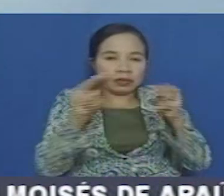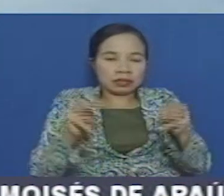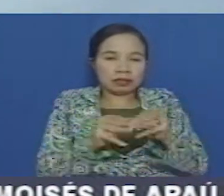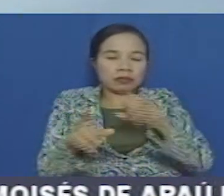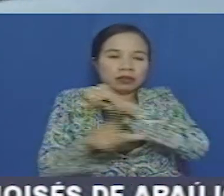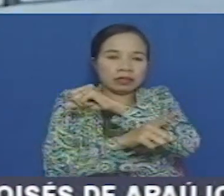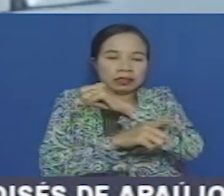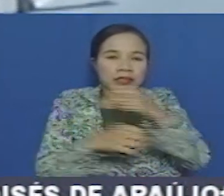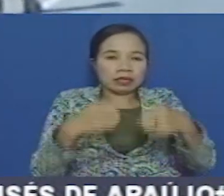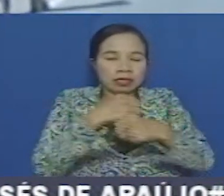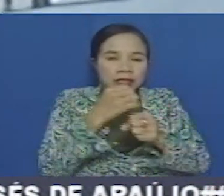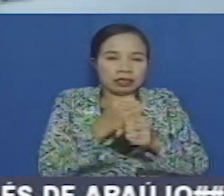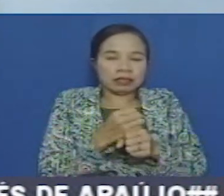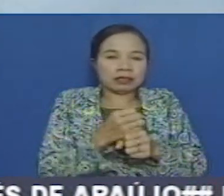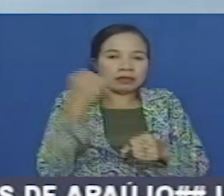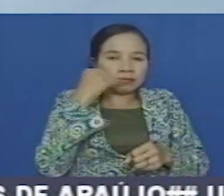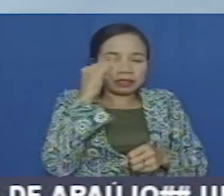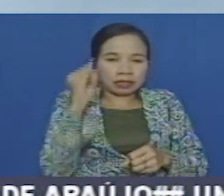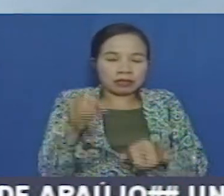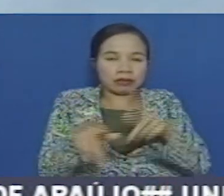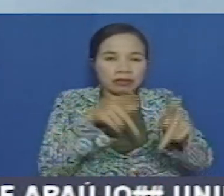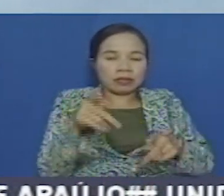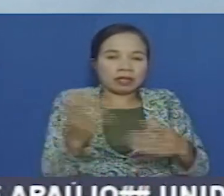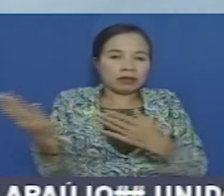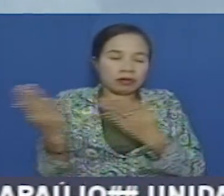Likisa, halona inquérito autor ne, hode submete ba